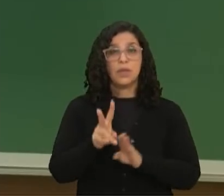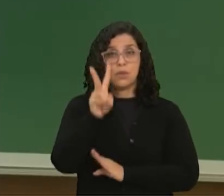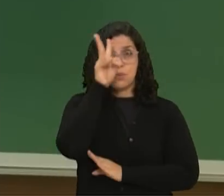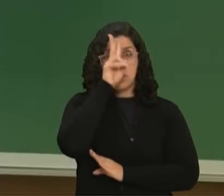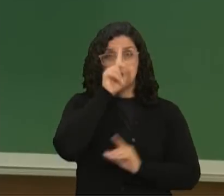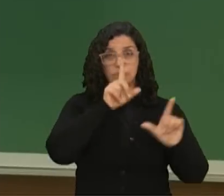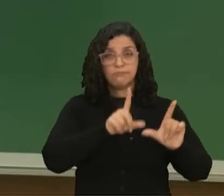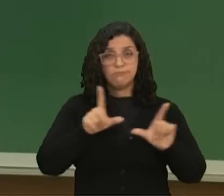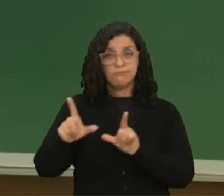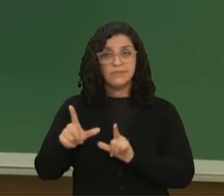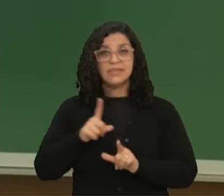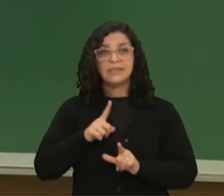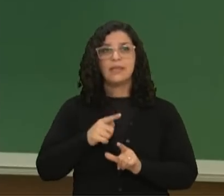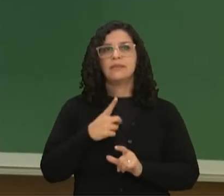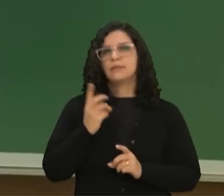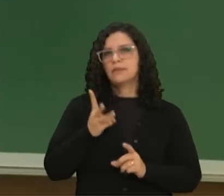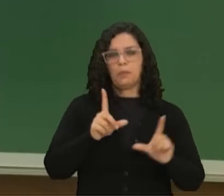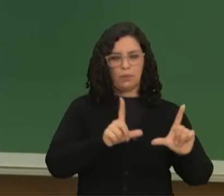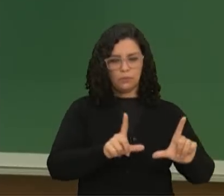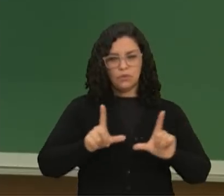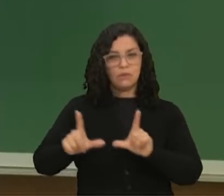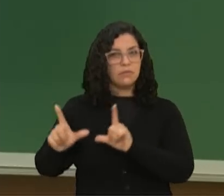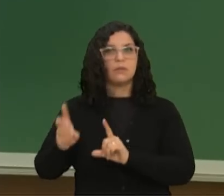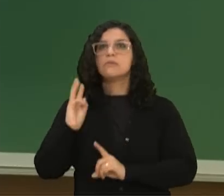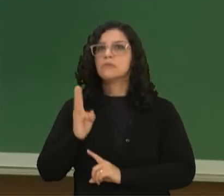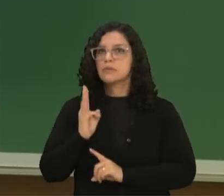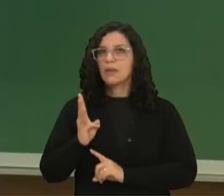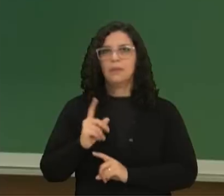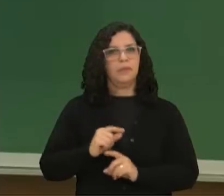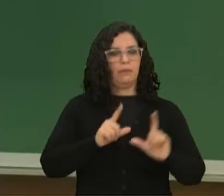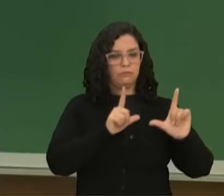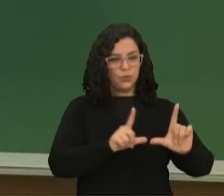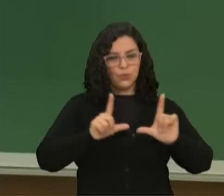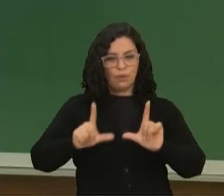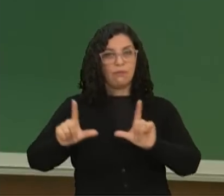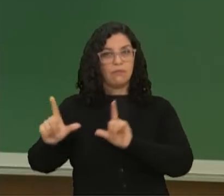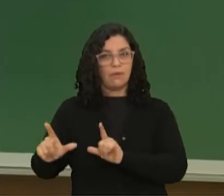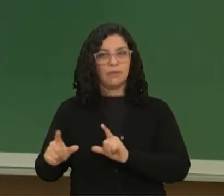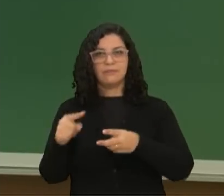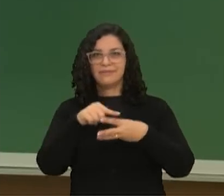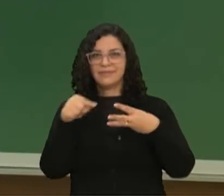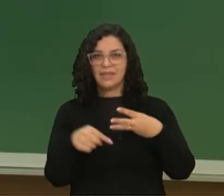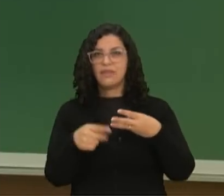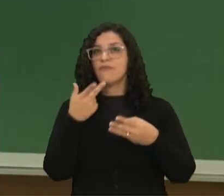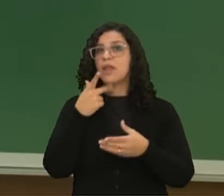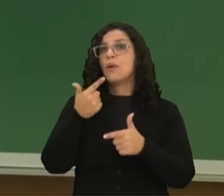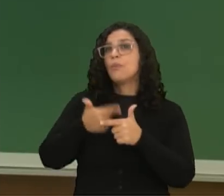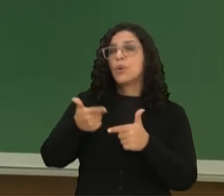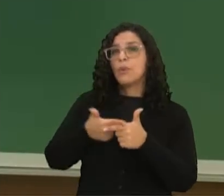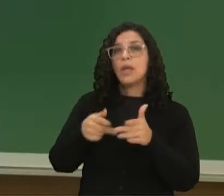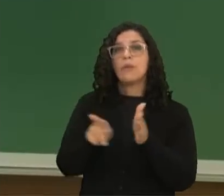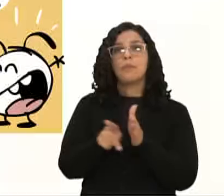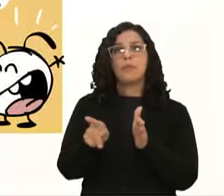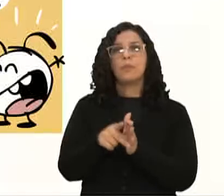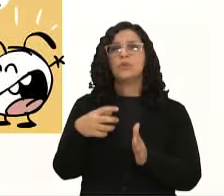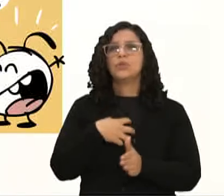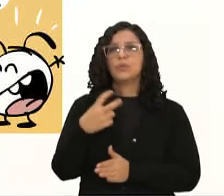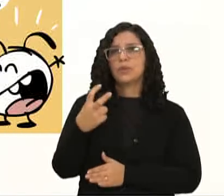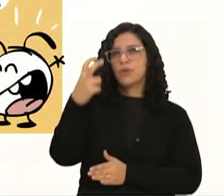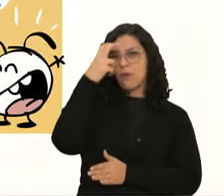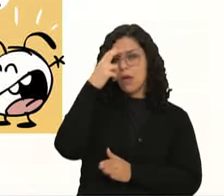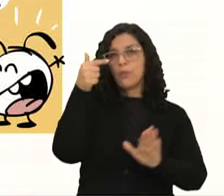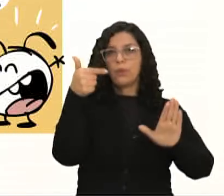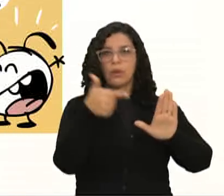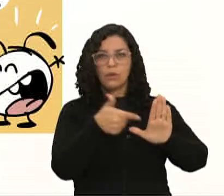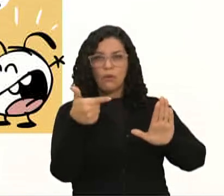em quadrinhos de 3 painéis, normalmente ele vem em 3 quadrinhos, sobre problemas de propriedades intelectual,